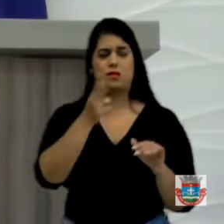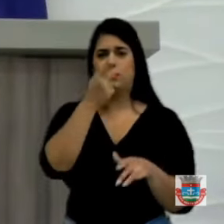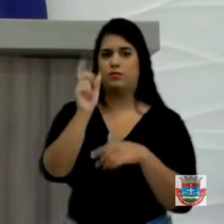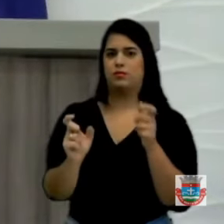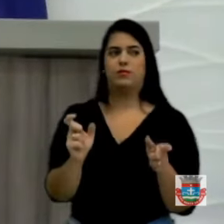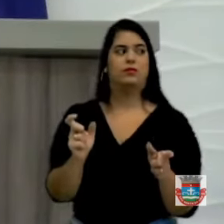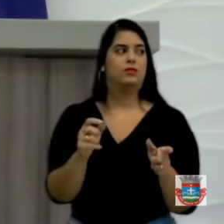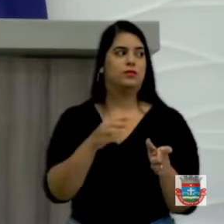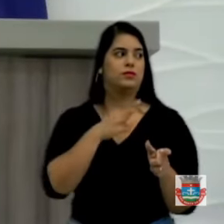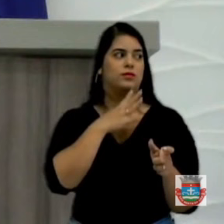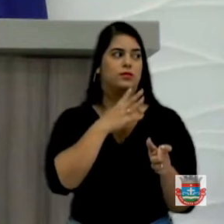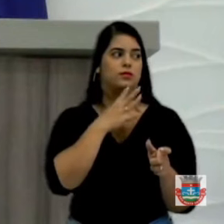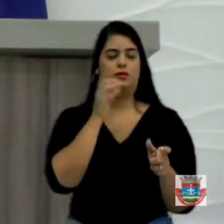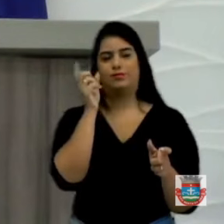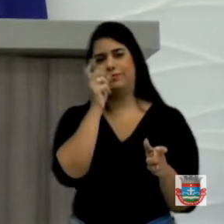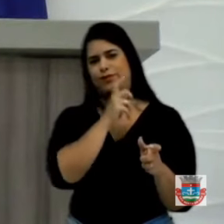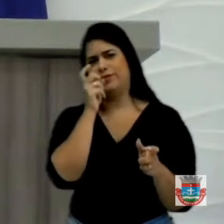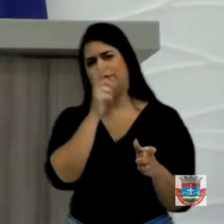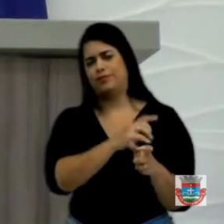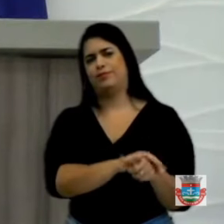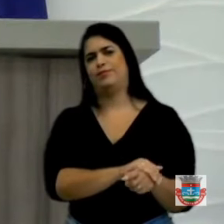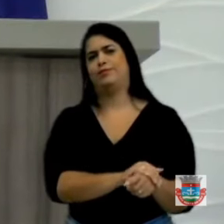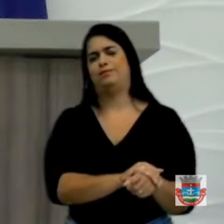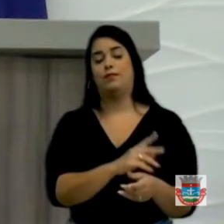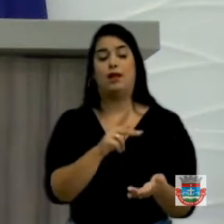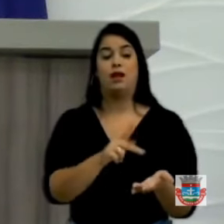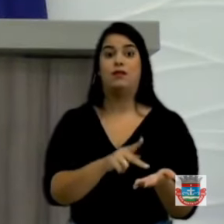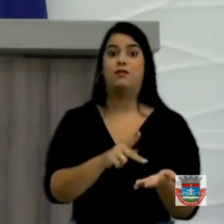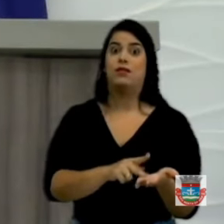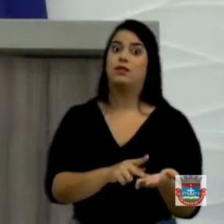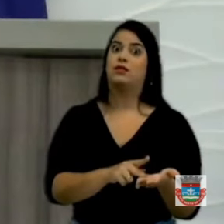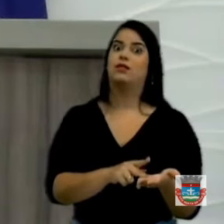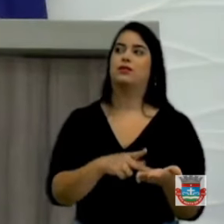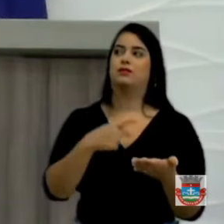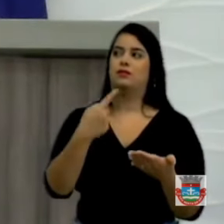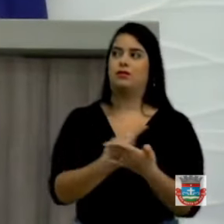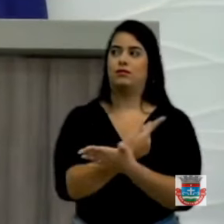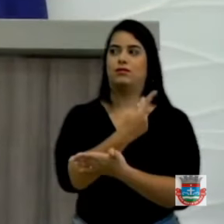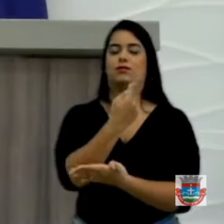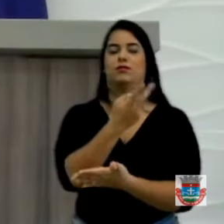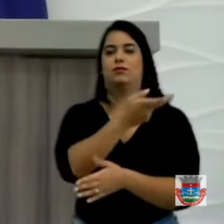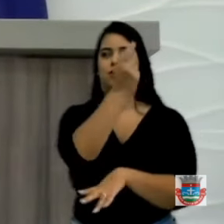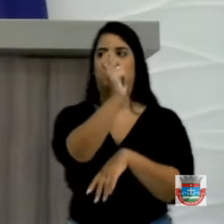que não é verdade. E a verdade sempre vem à tona, alguém querendo ou não.